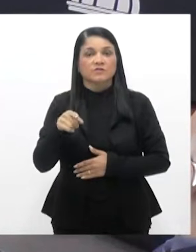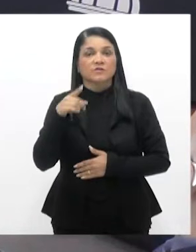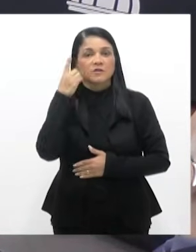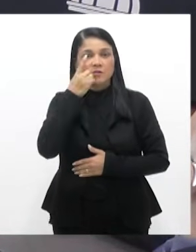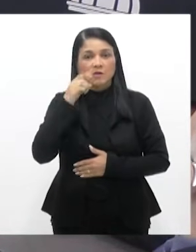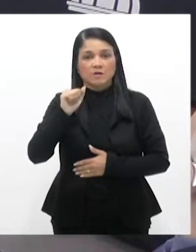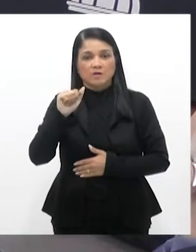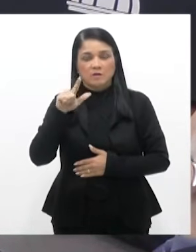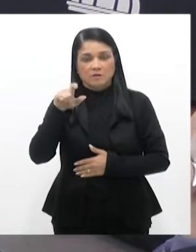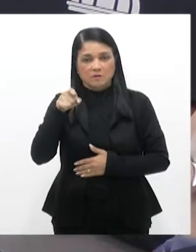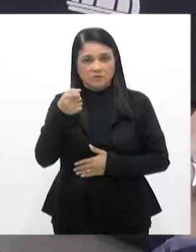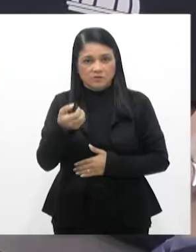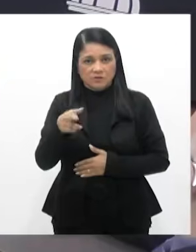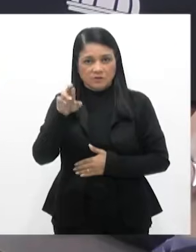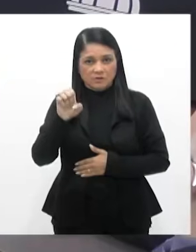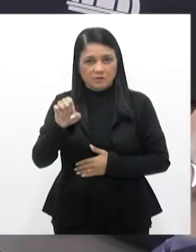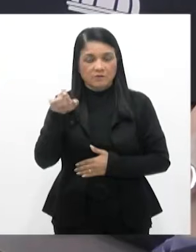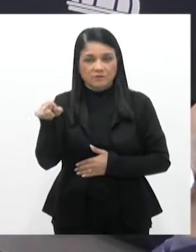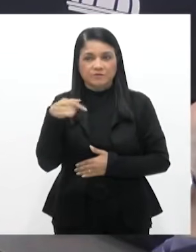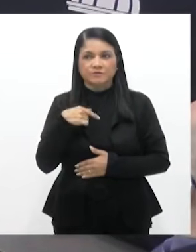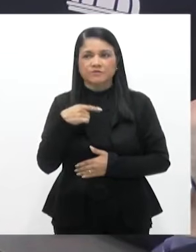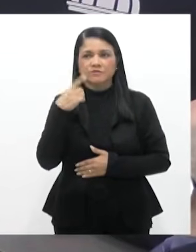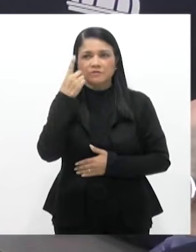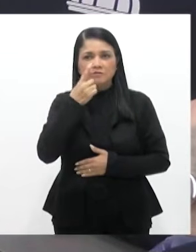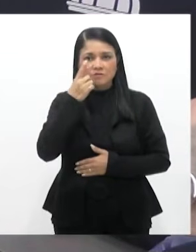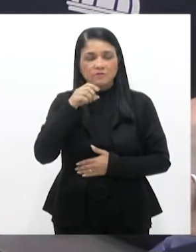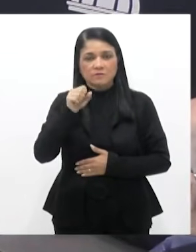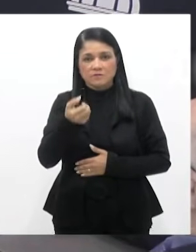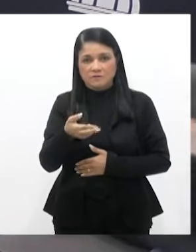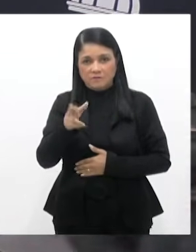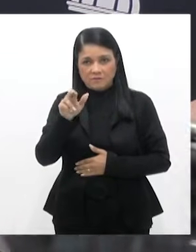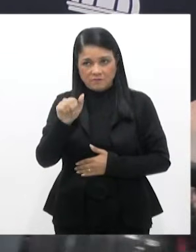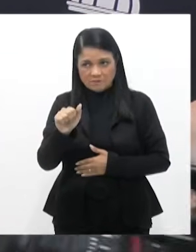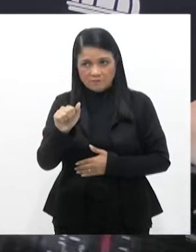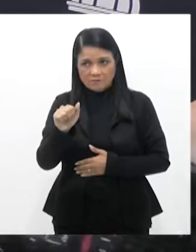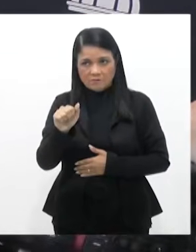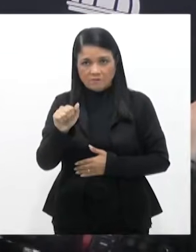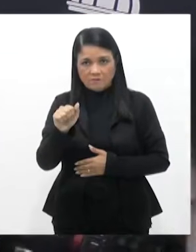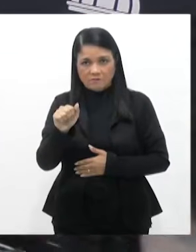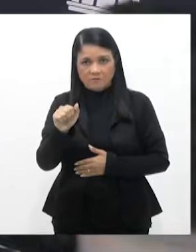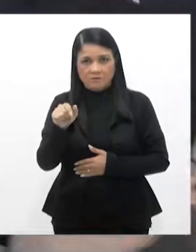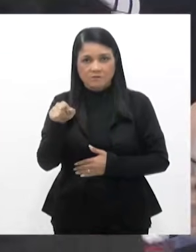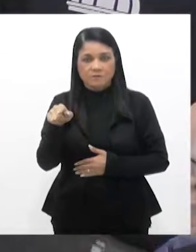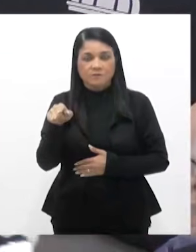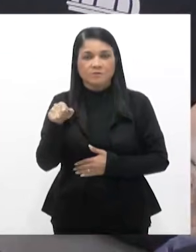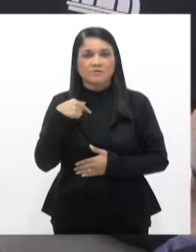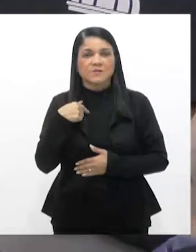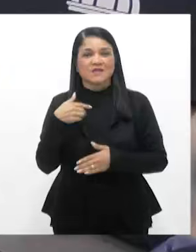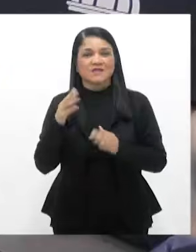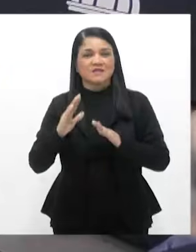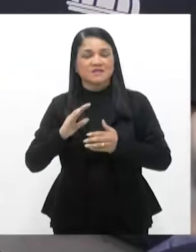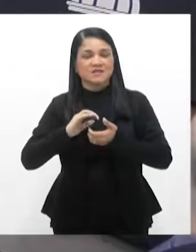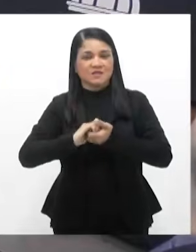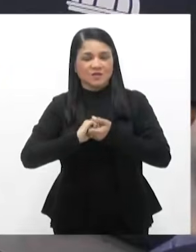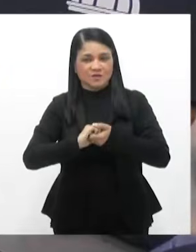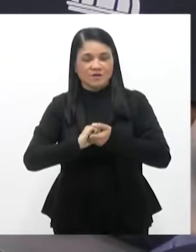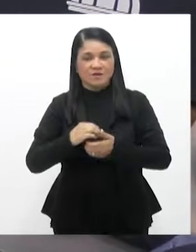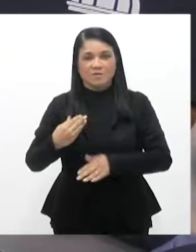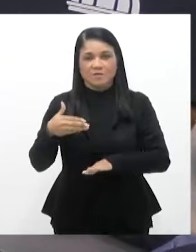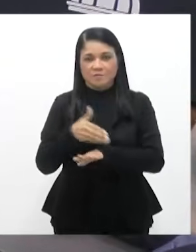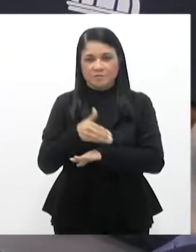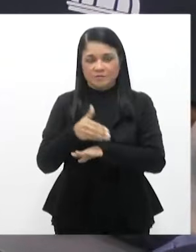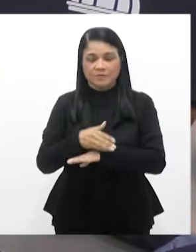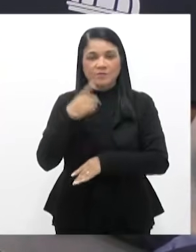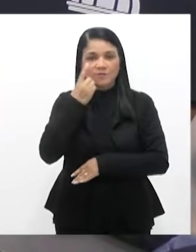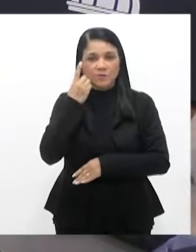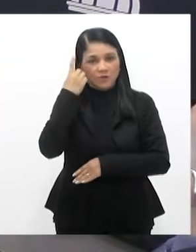Quinoploc. Deputado Dino, quer discutir? Deputada Sara. Saudar aqui a presença da deputada Dani Monteiro